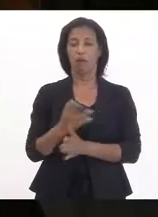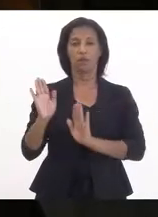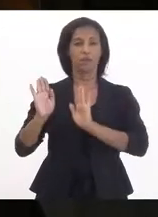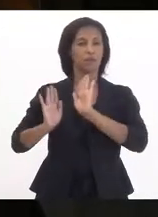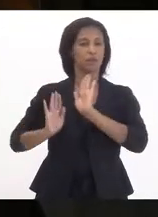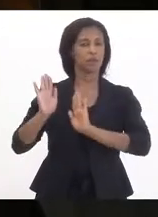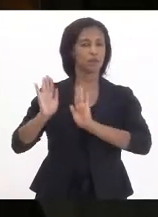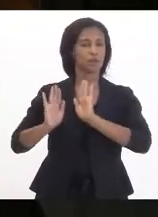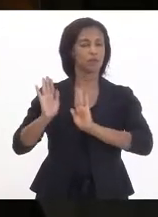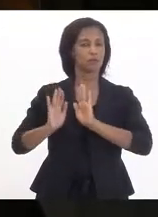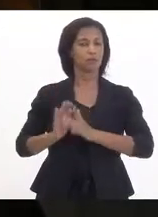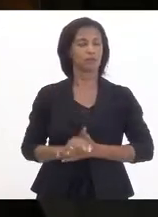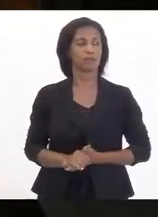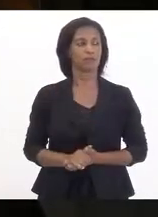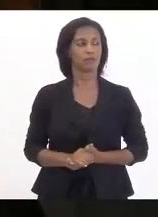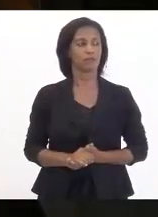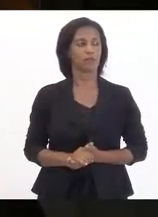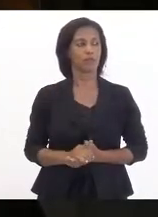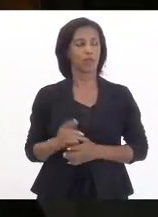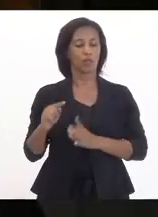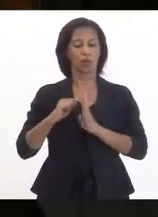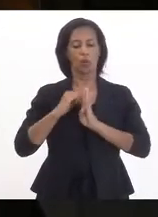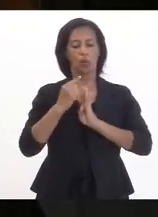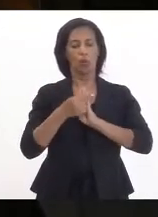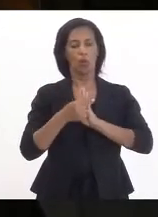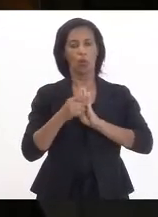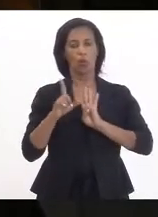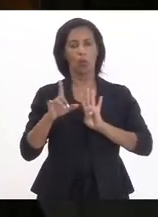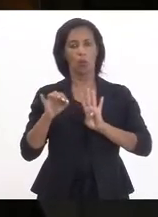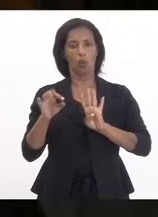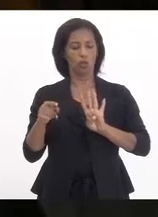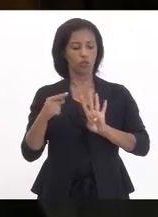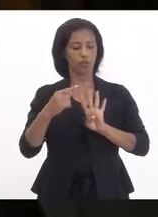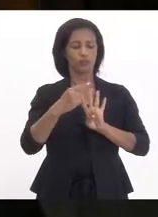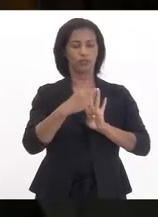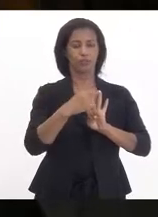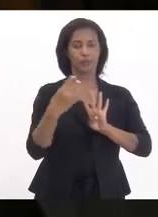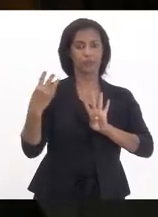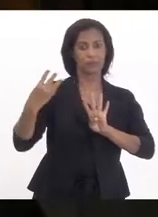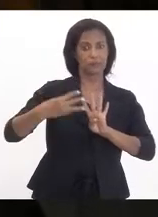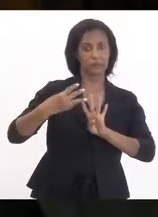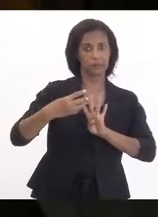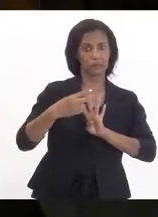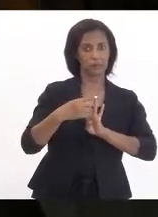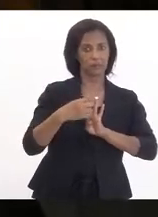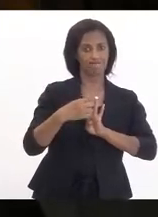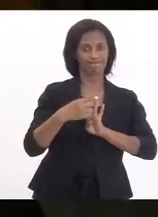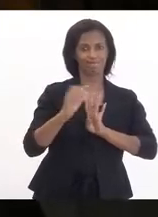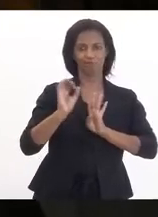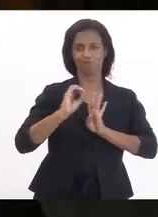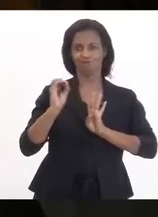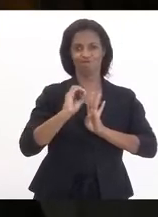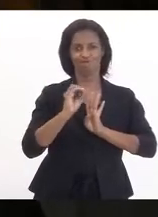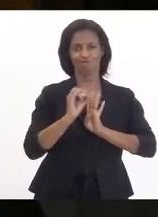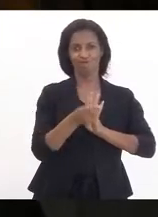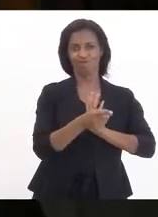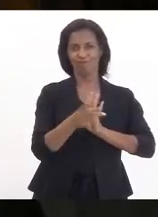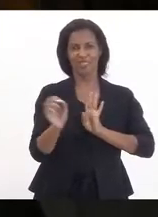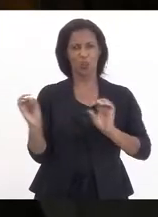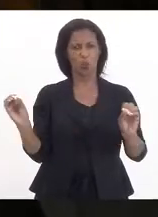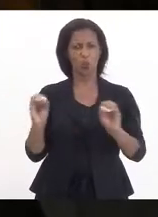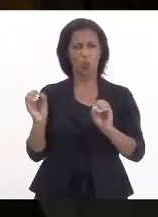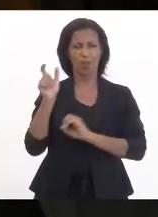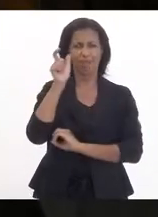licitação de 4 lotes, o lote 3 ficou deserto. Ninguém